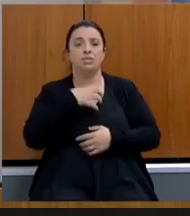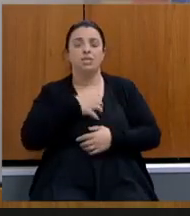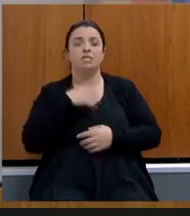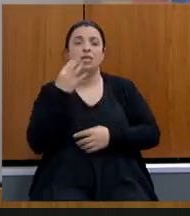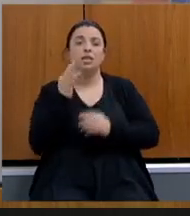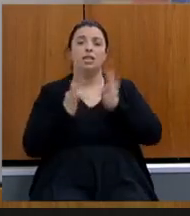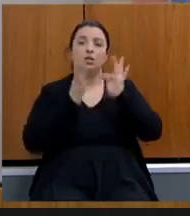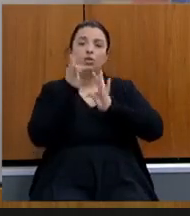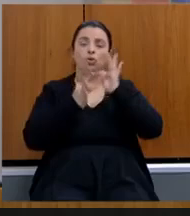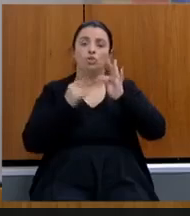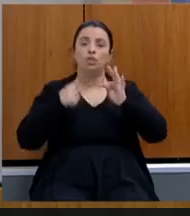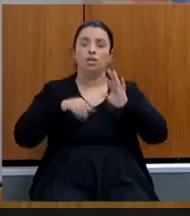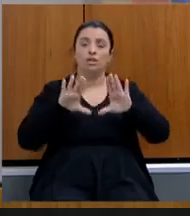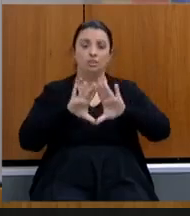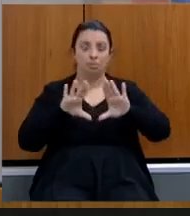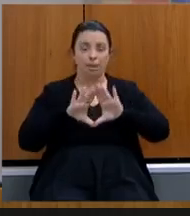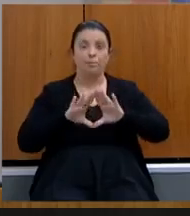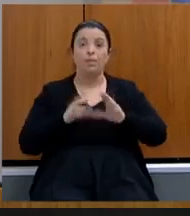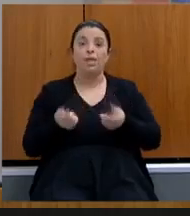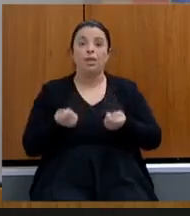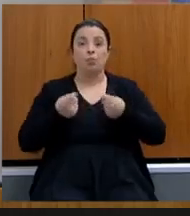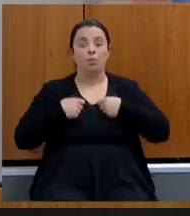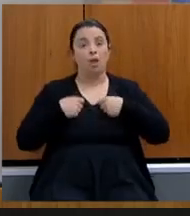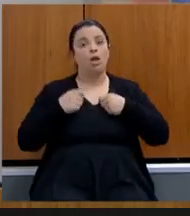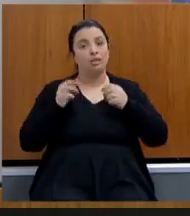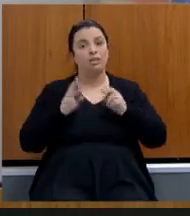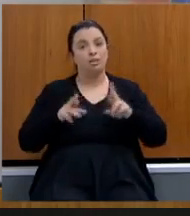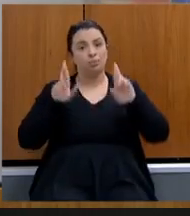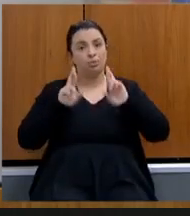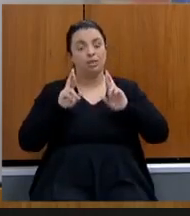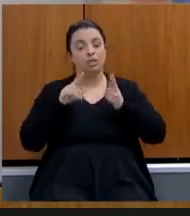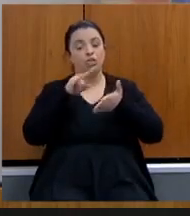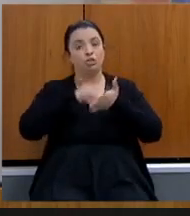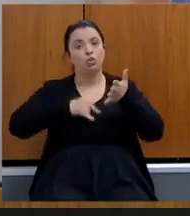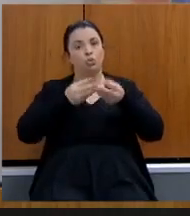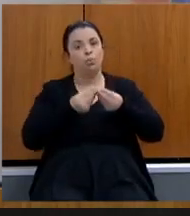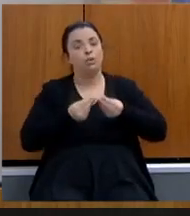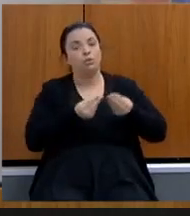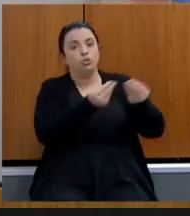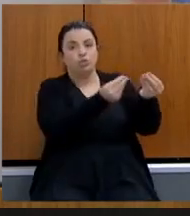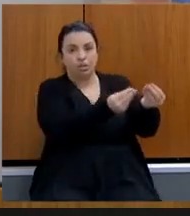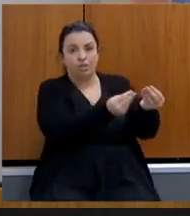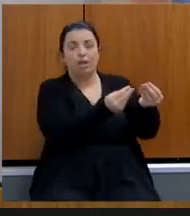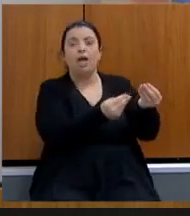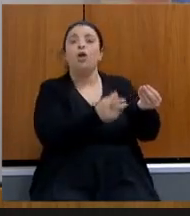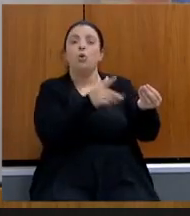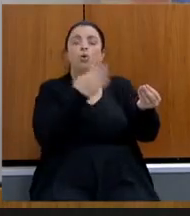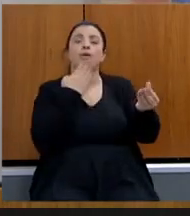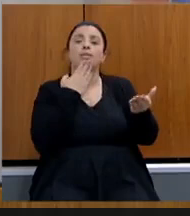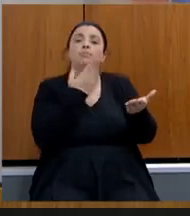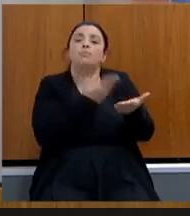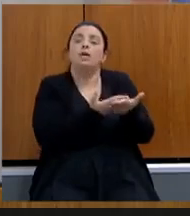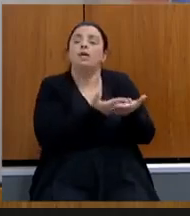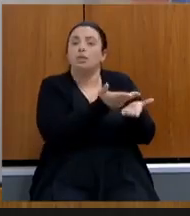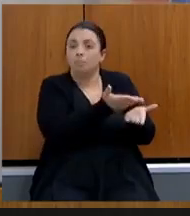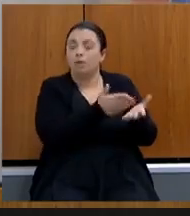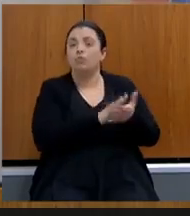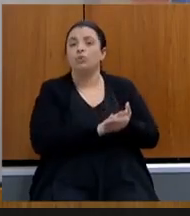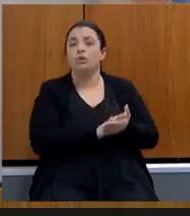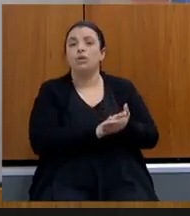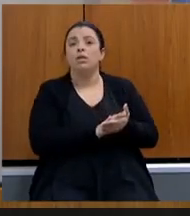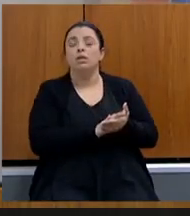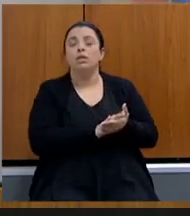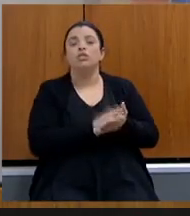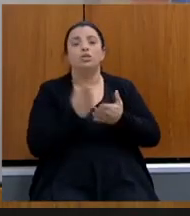Coube então a tarefa que presencialmente entregar a senhora esse documento com essa solicitação e já te